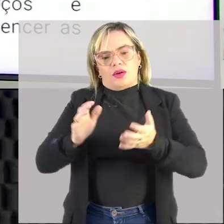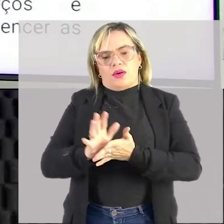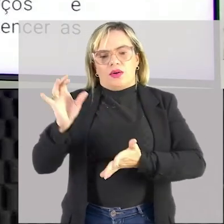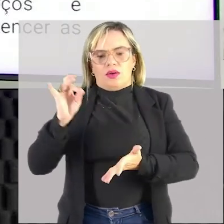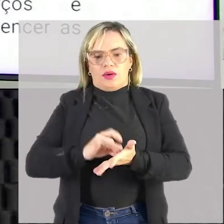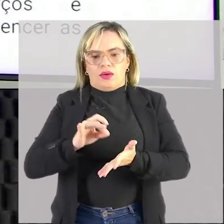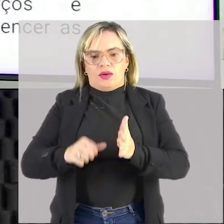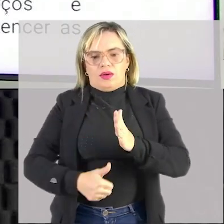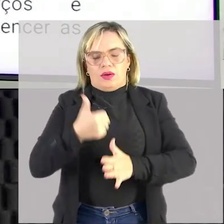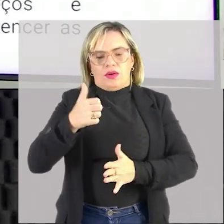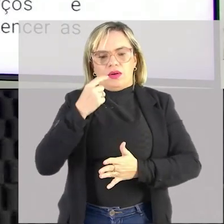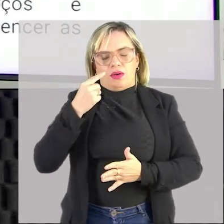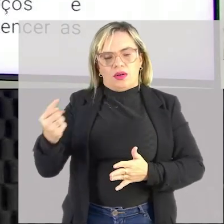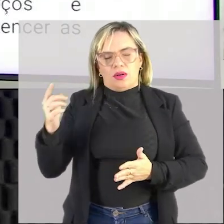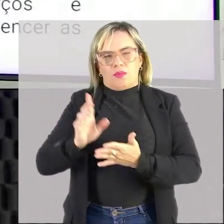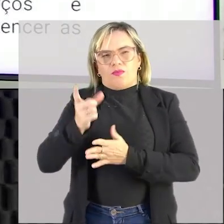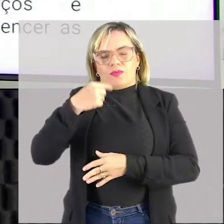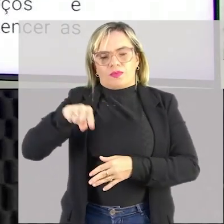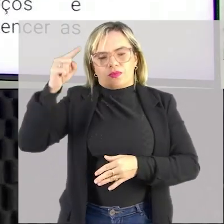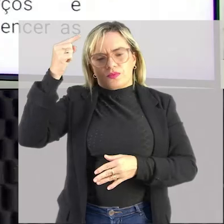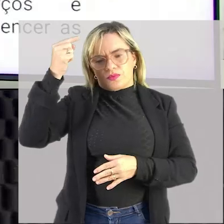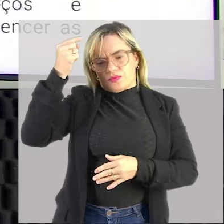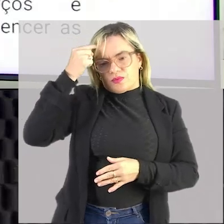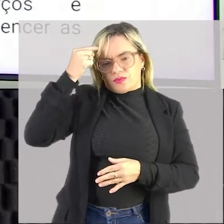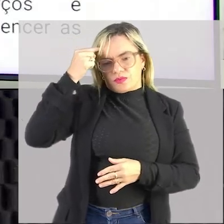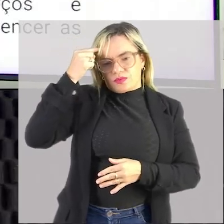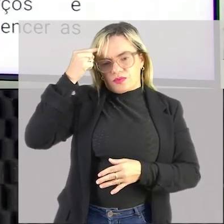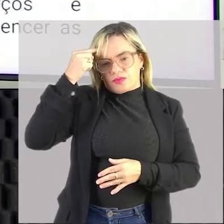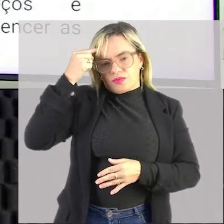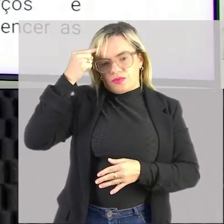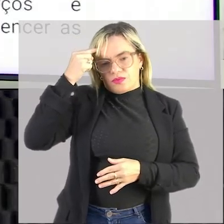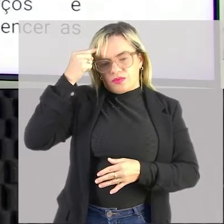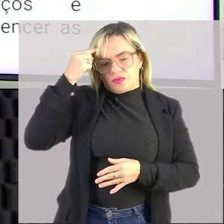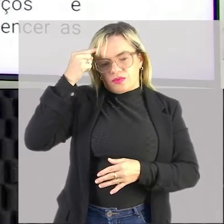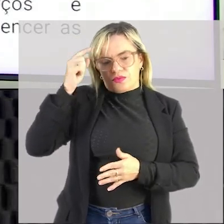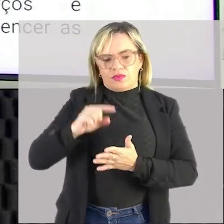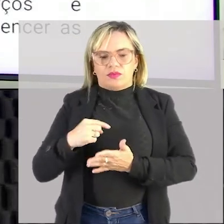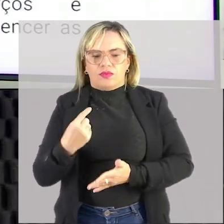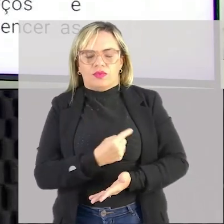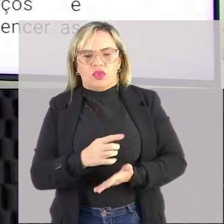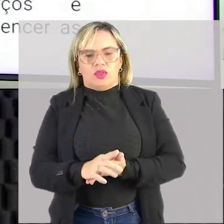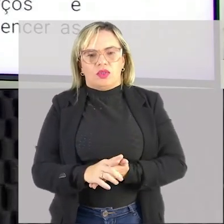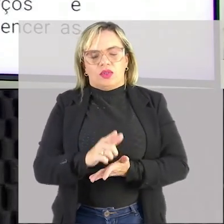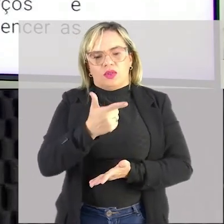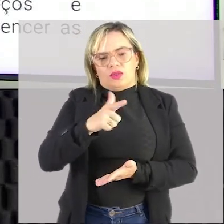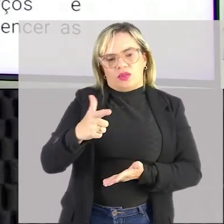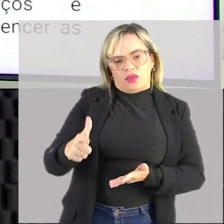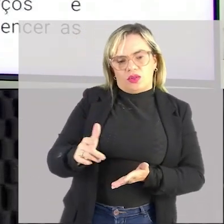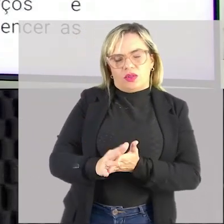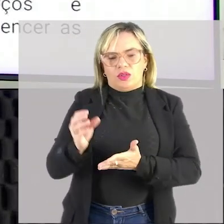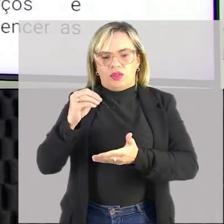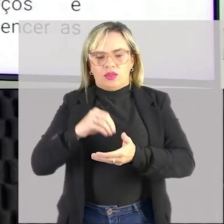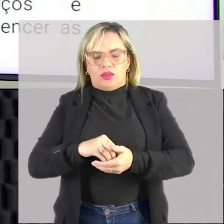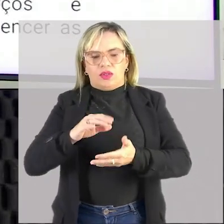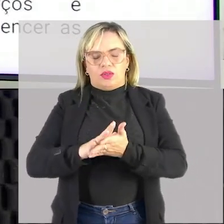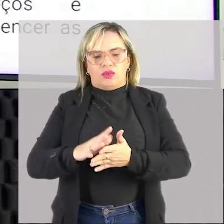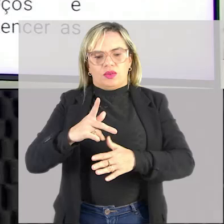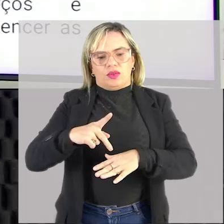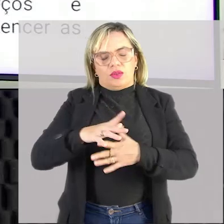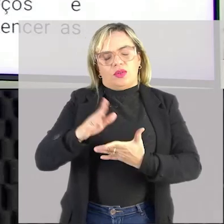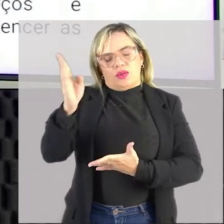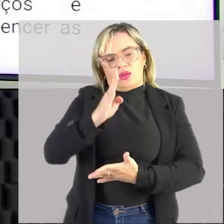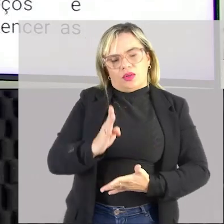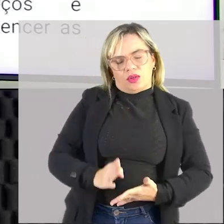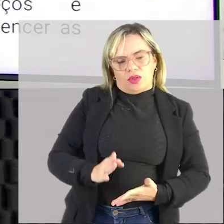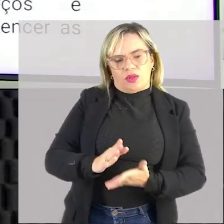afirmar que. E aí nós temos que pensar que nós não vamos ter, dentro do Brasil colonial mesmo,